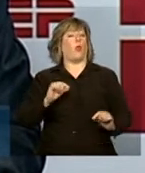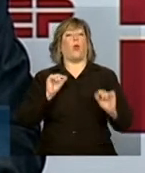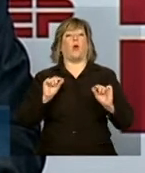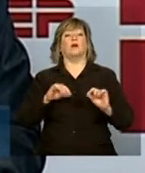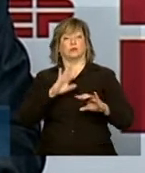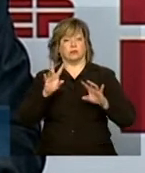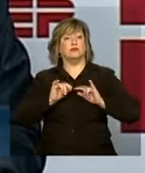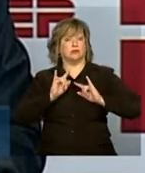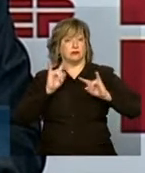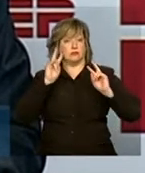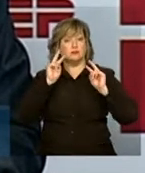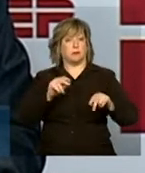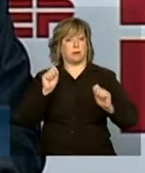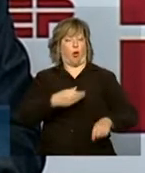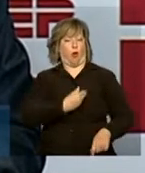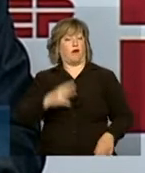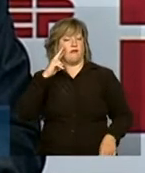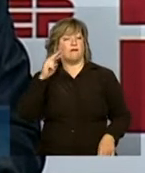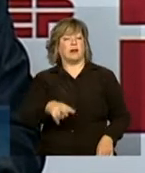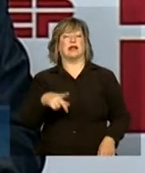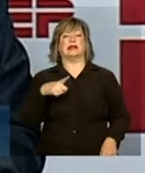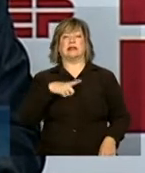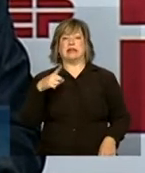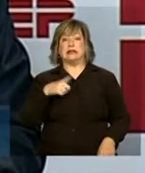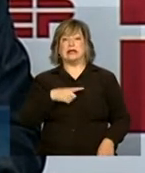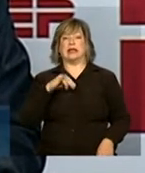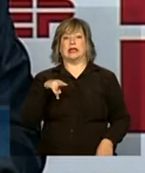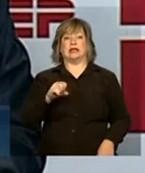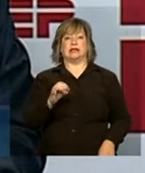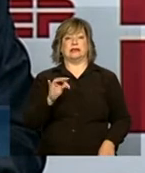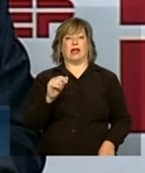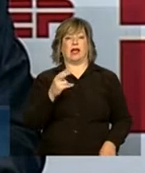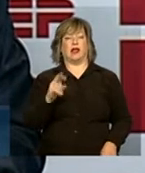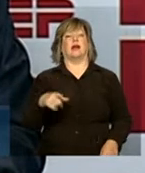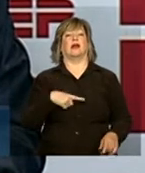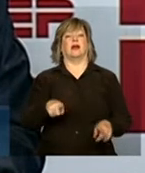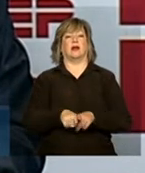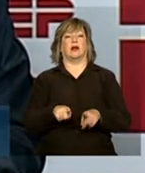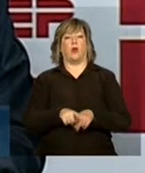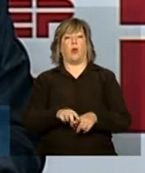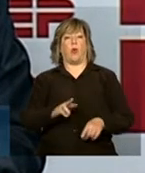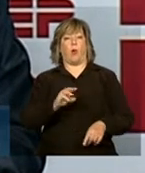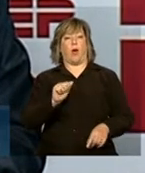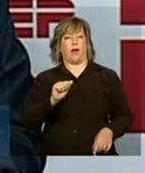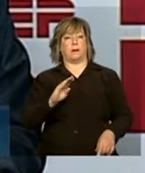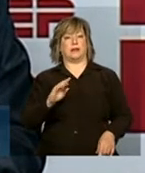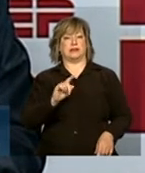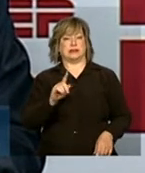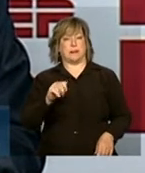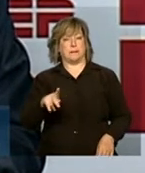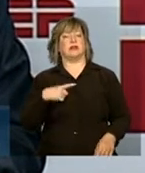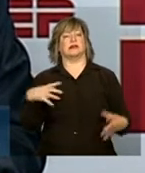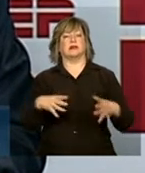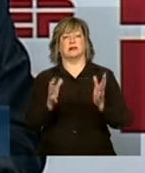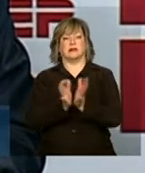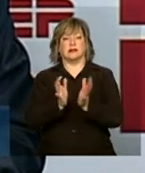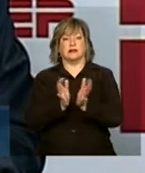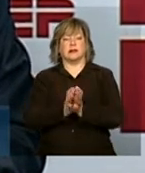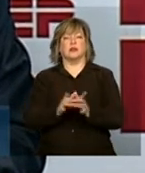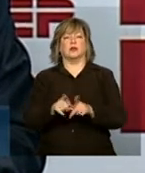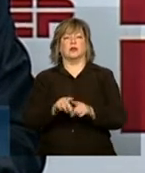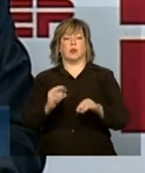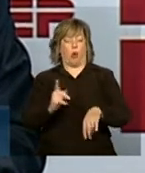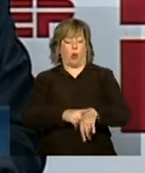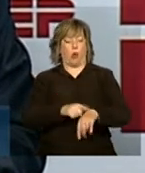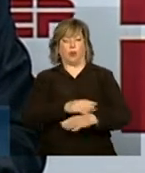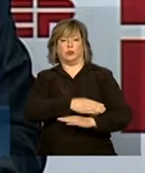for. Face, Instagram, WhatsApp, num abrir e piscar de olho, a pessoa era eliminada, saindo do local da prova em tempo